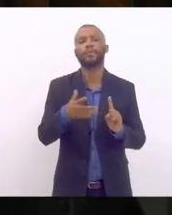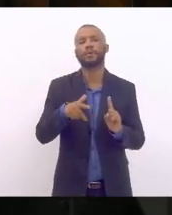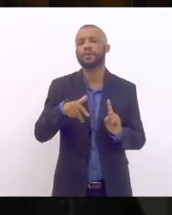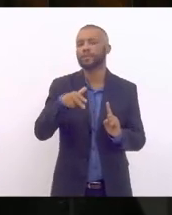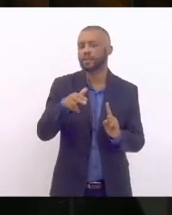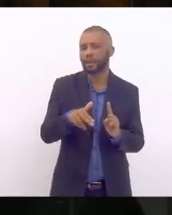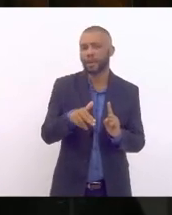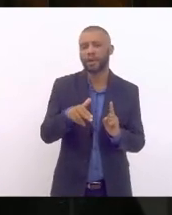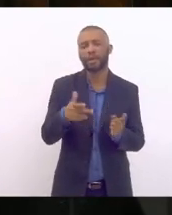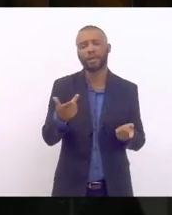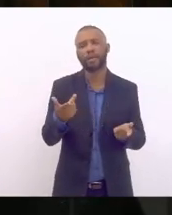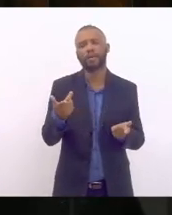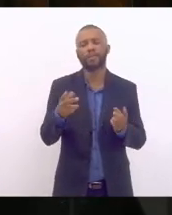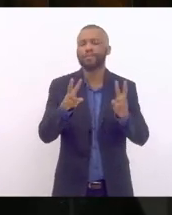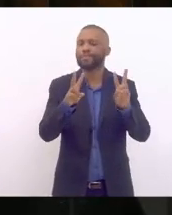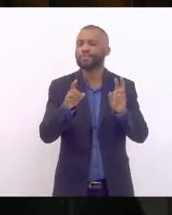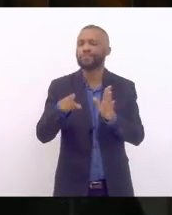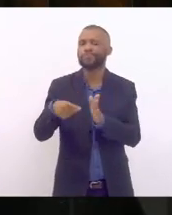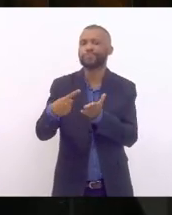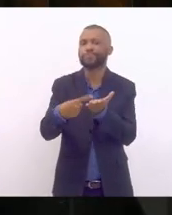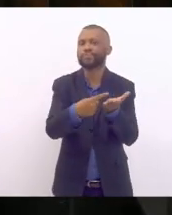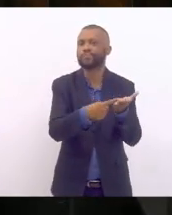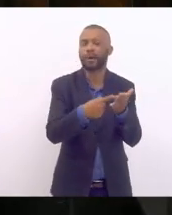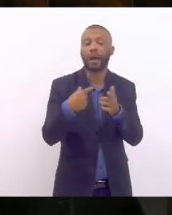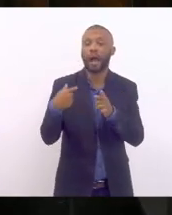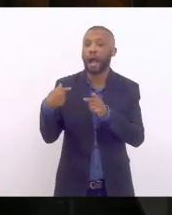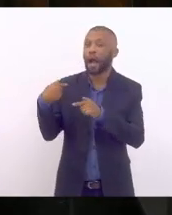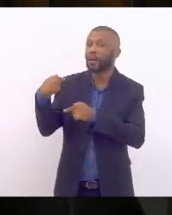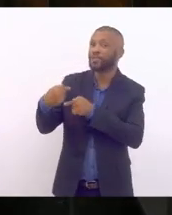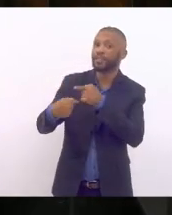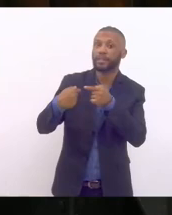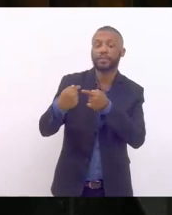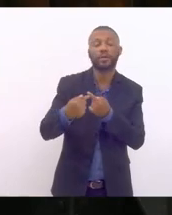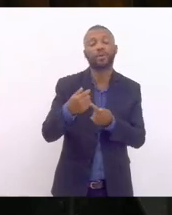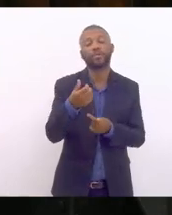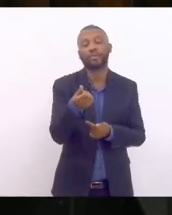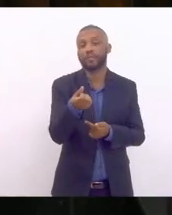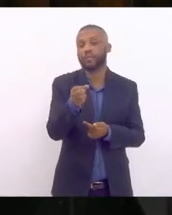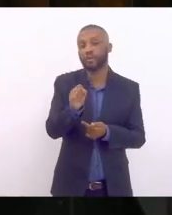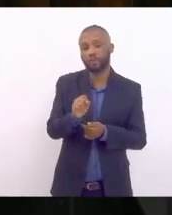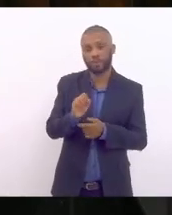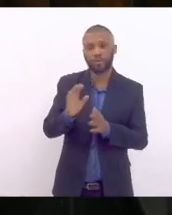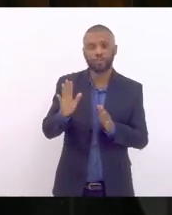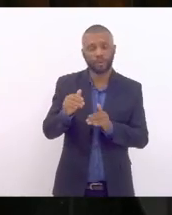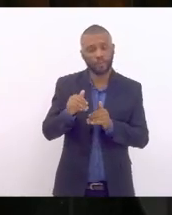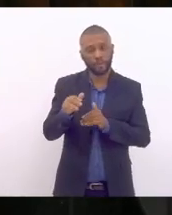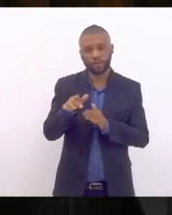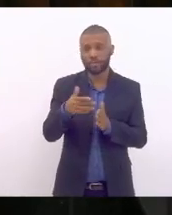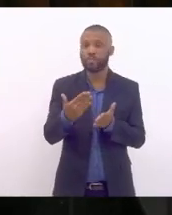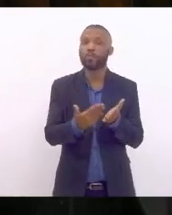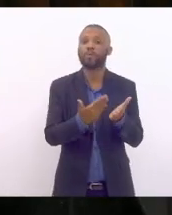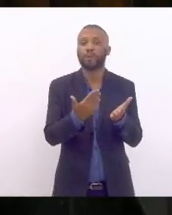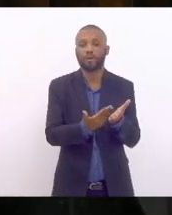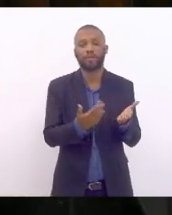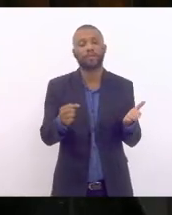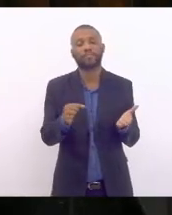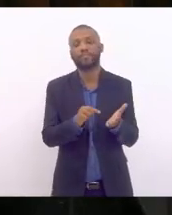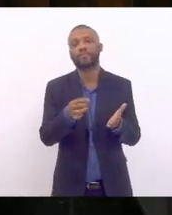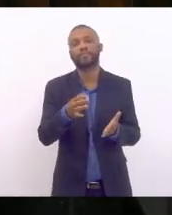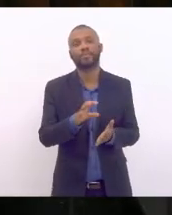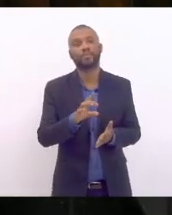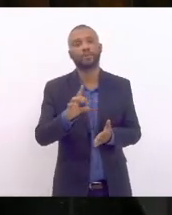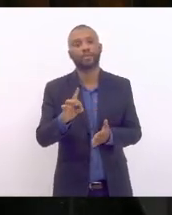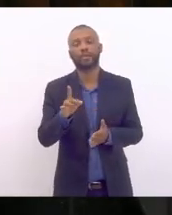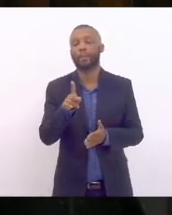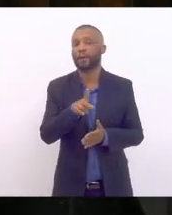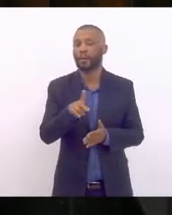e o que convencionou-se chamar a geração 68 A partir de um livro que foi coordenado